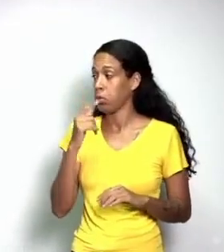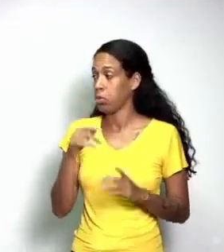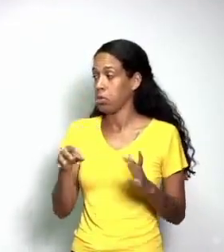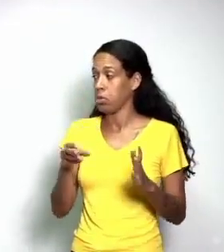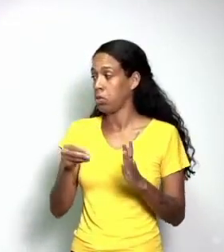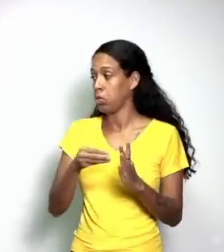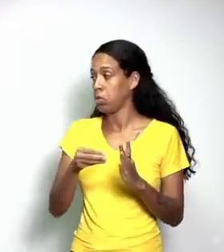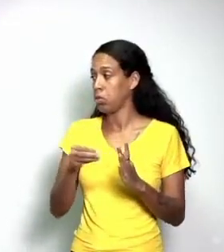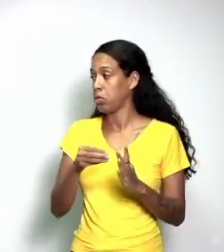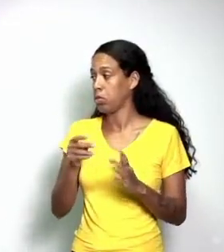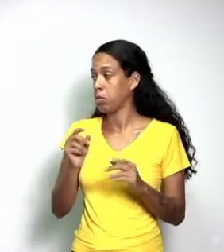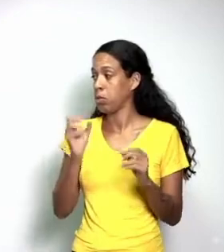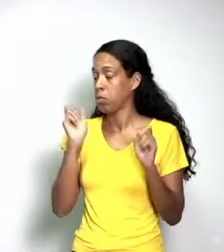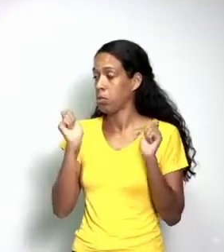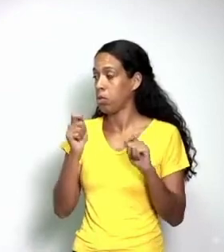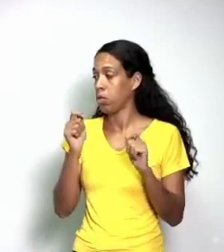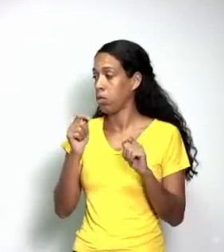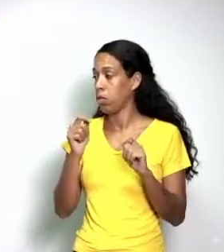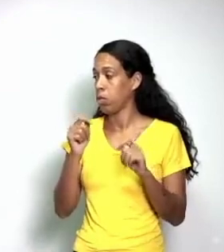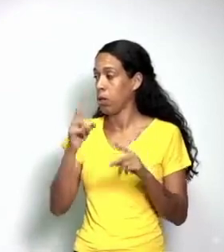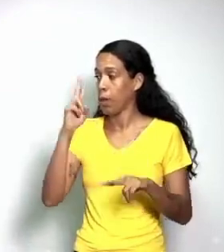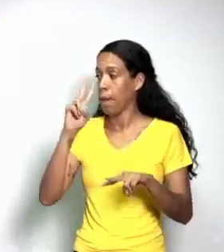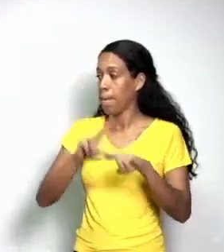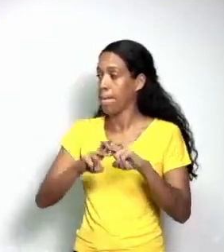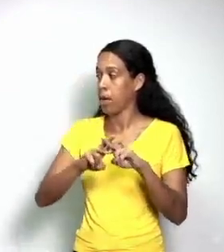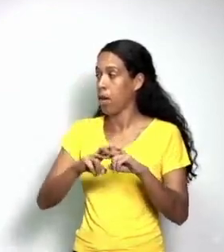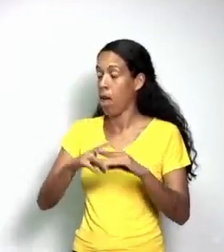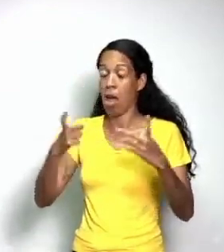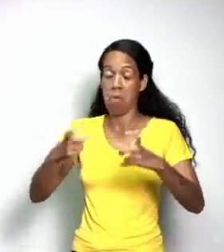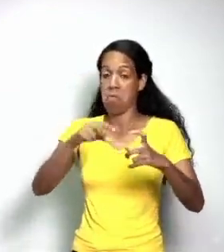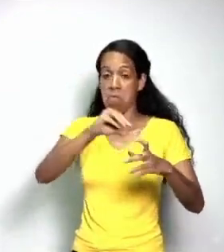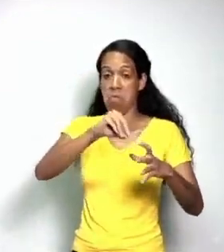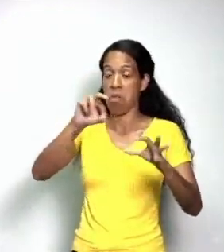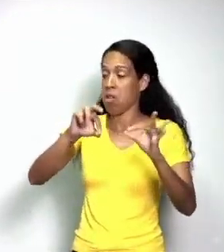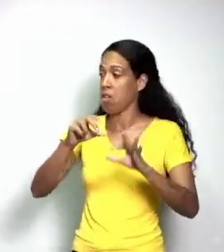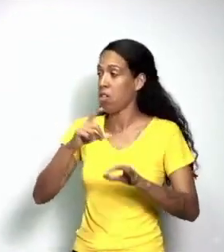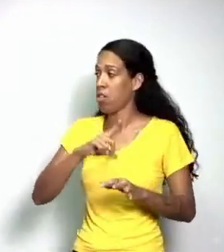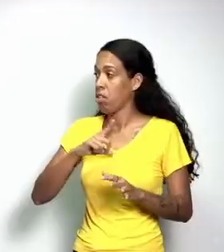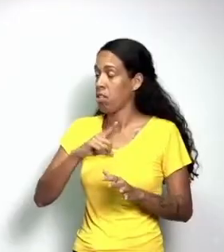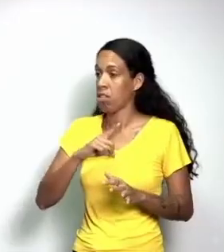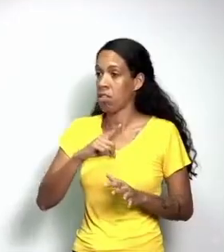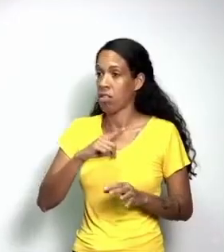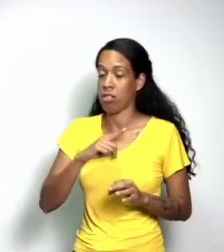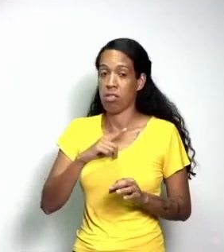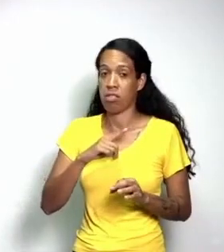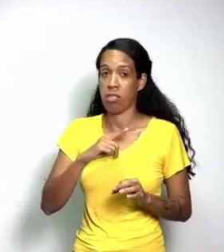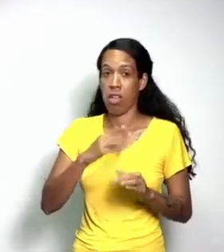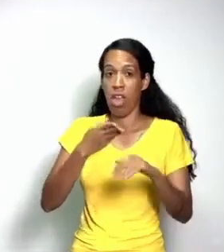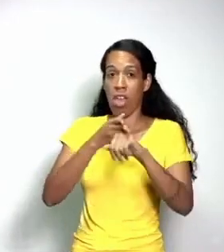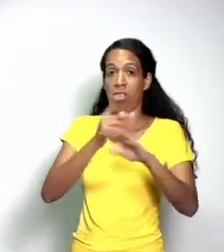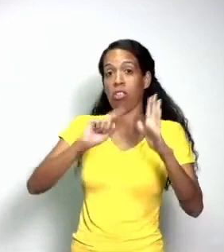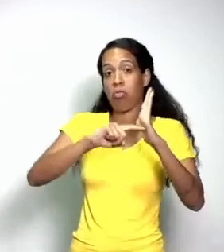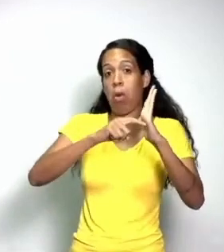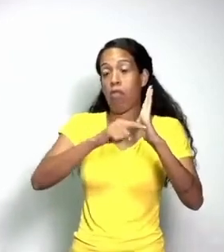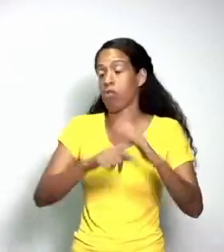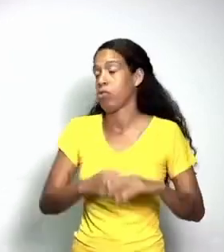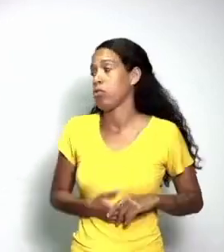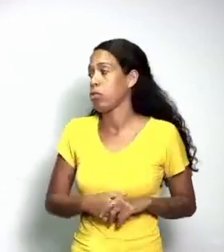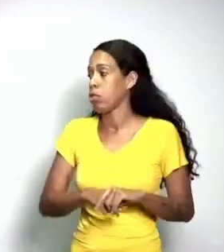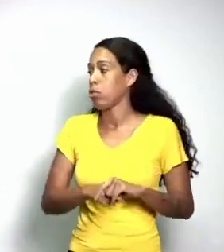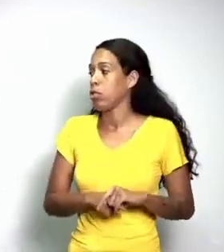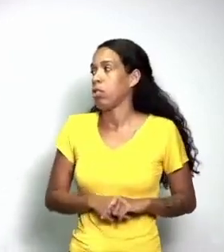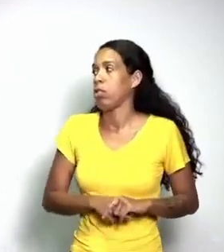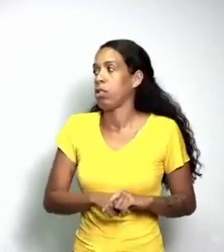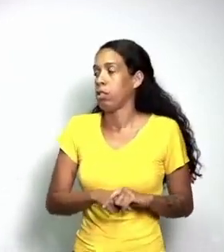solto. Então, o que a gente pode fazer é prender ele em algum lugar que tenha uma entrada de parafuso. Aqui